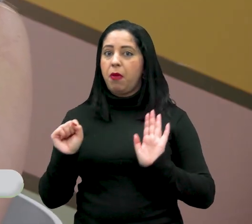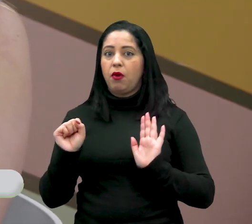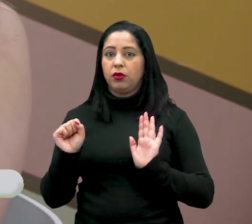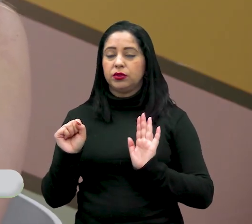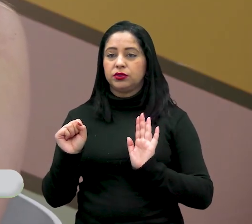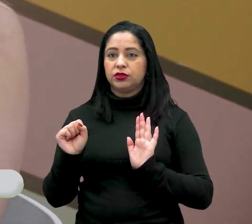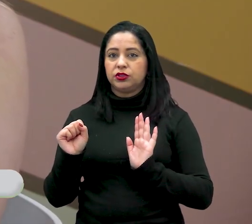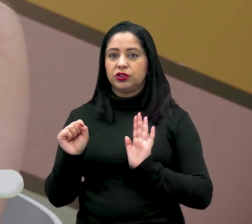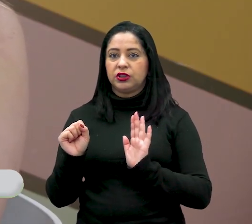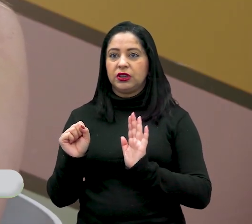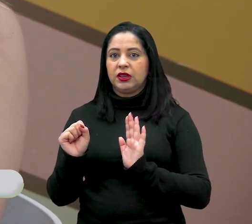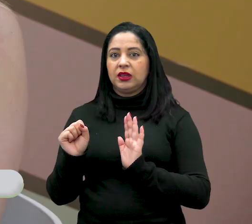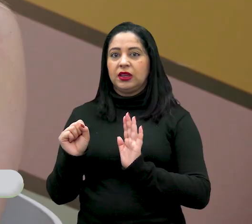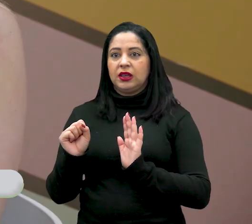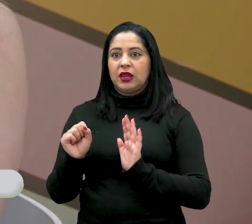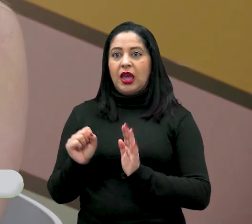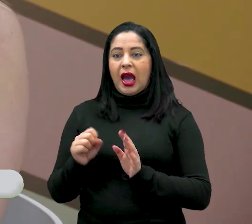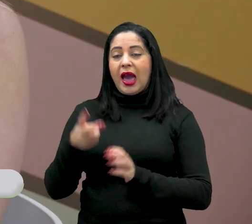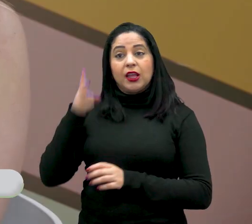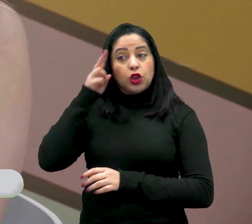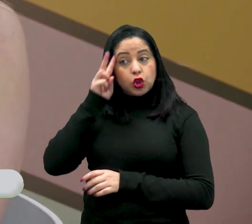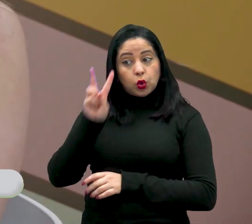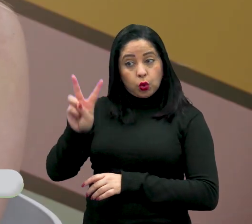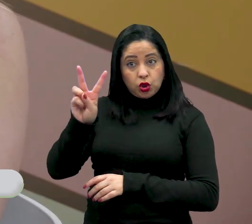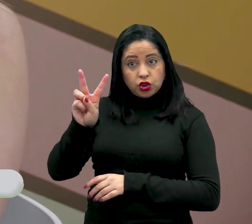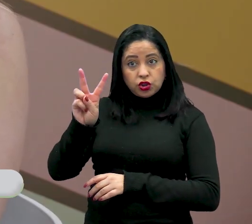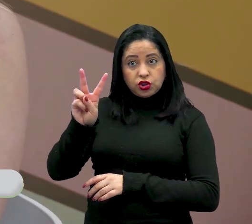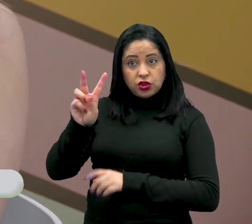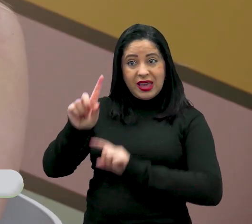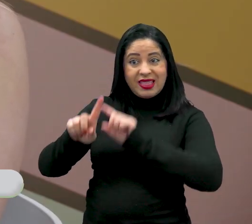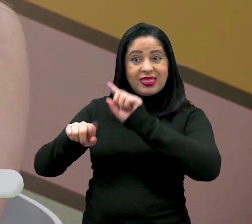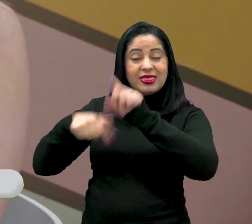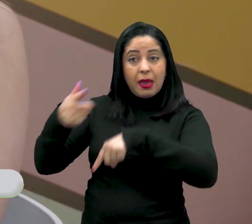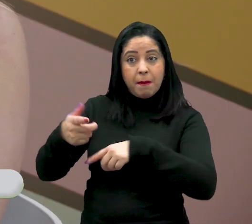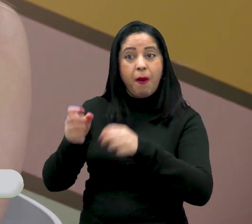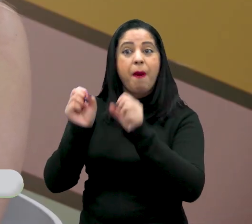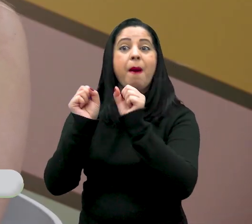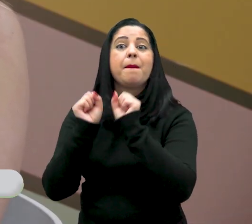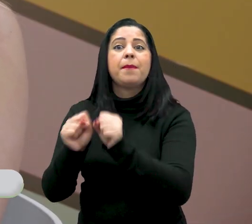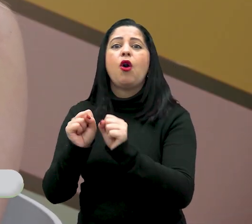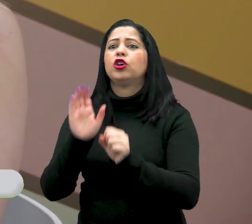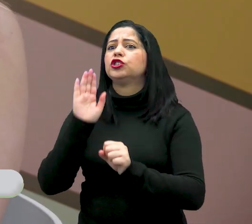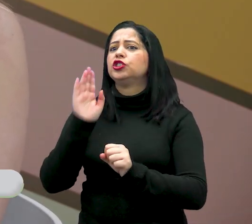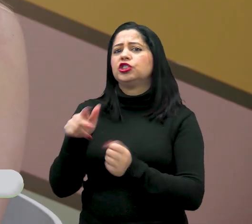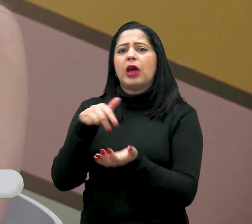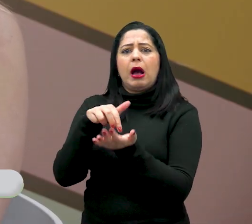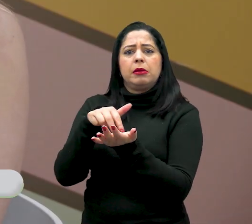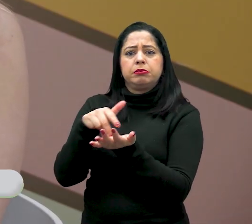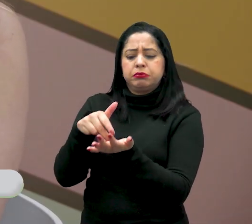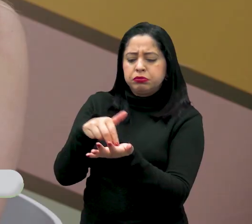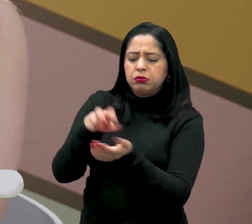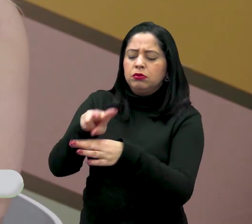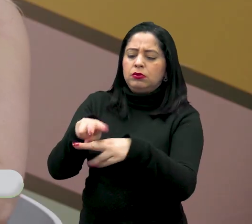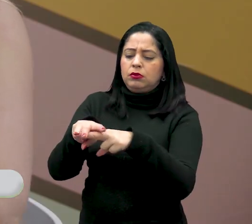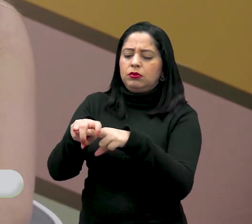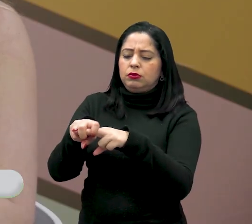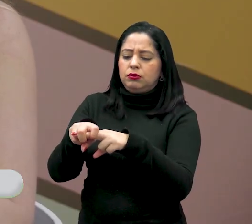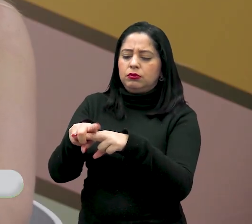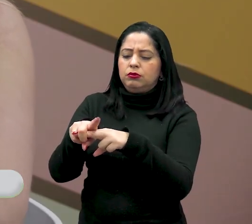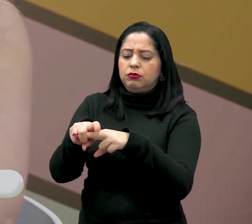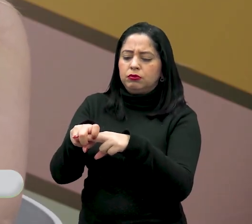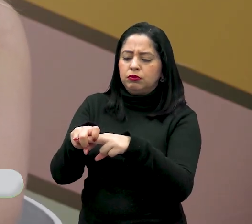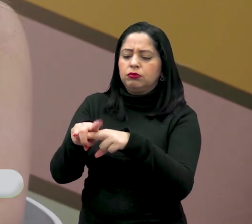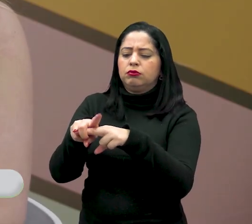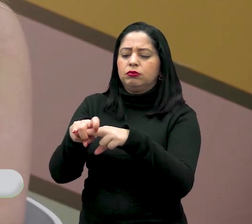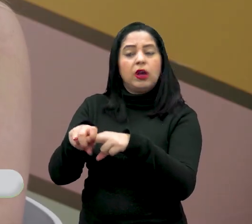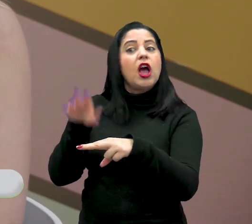internação, no segundo dia pós-operatório, já começa a fisioterapia. Então, lá no hospital, o paciente já começa a fazer flexão de